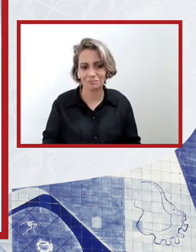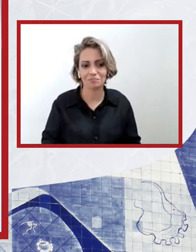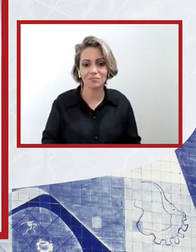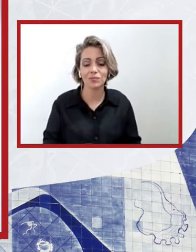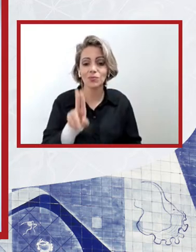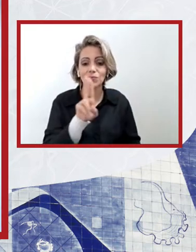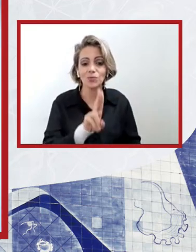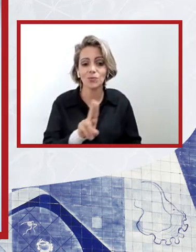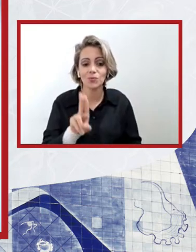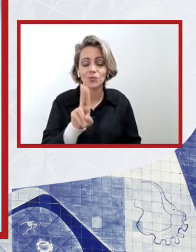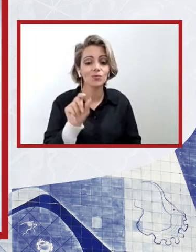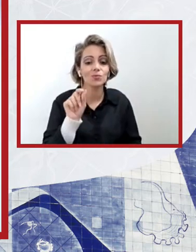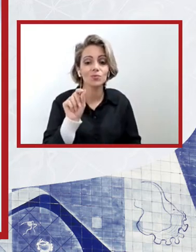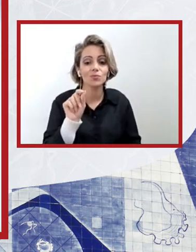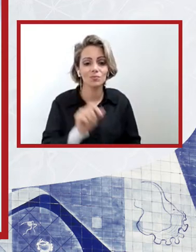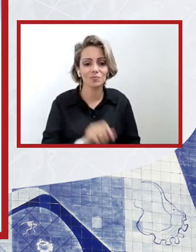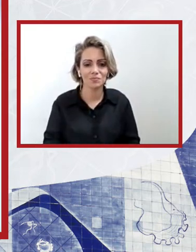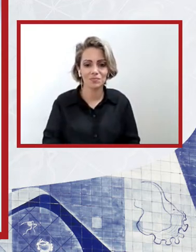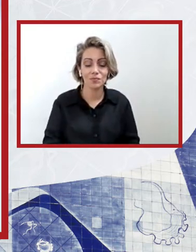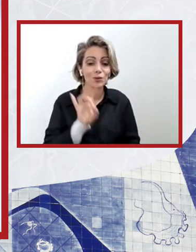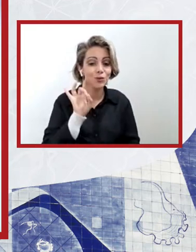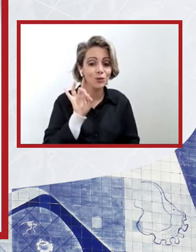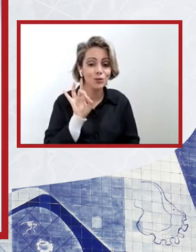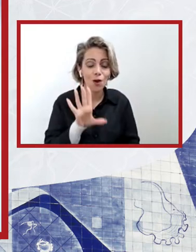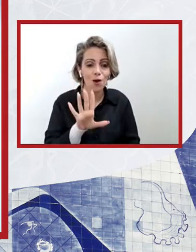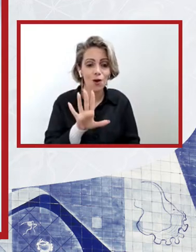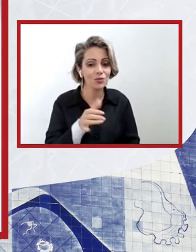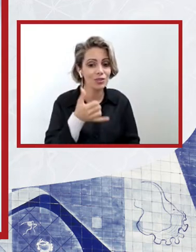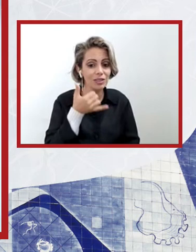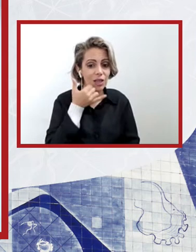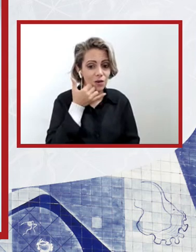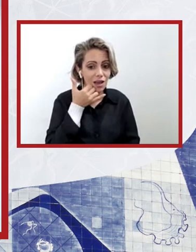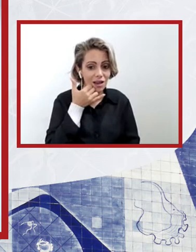utilizam só o celular